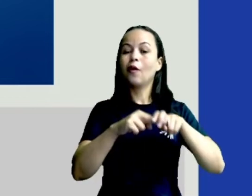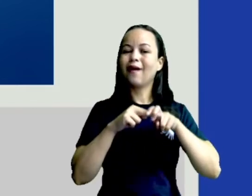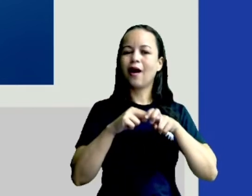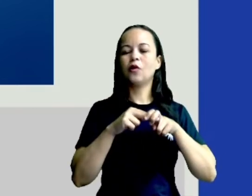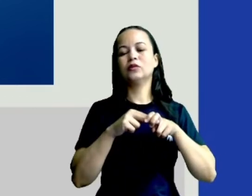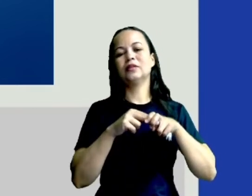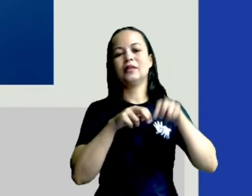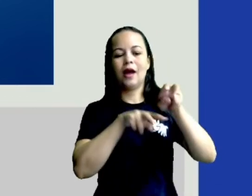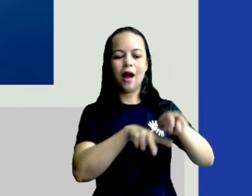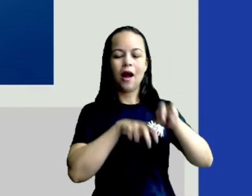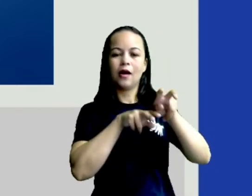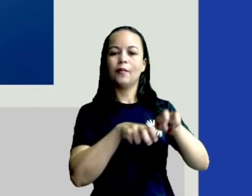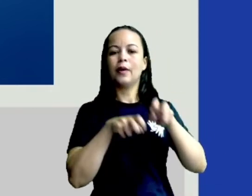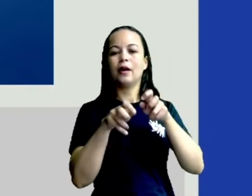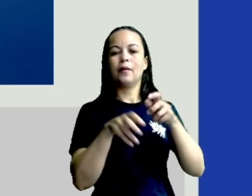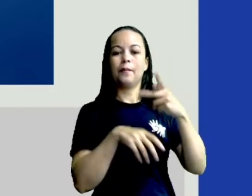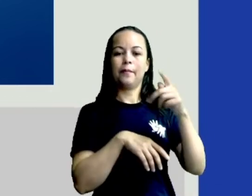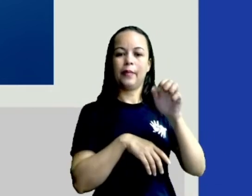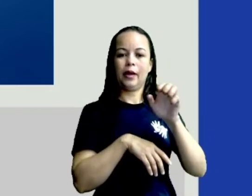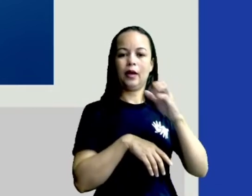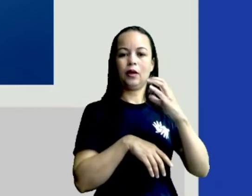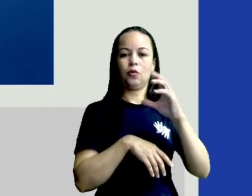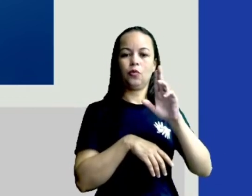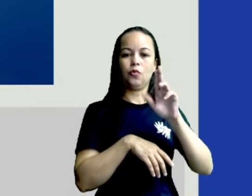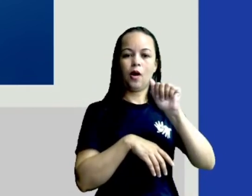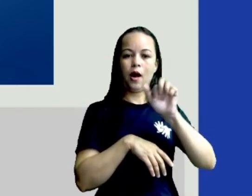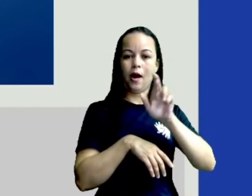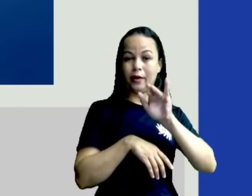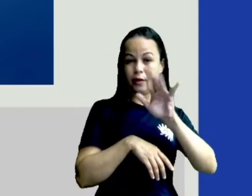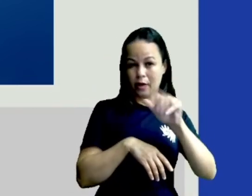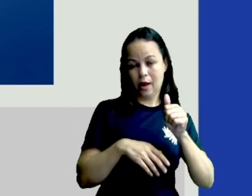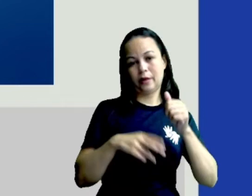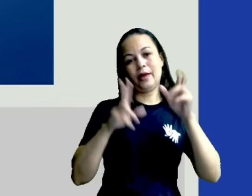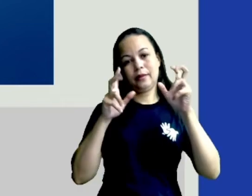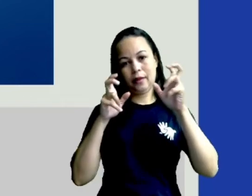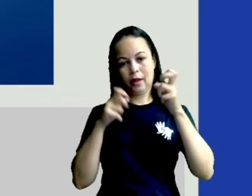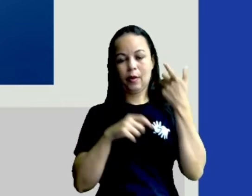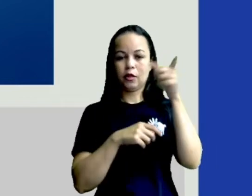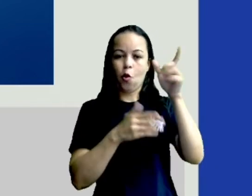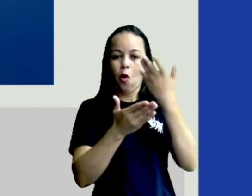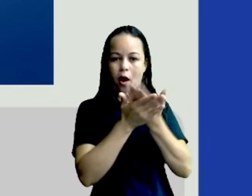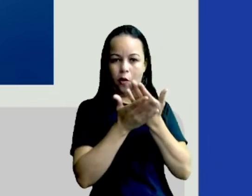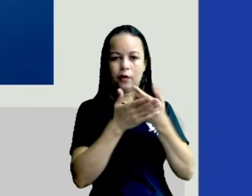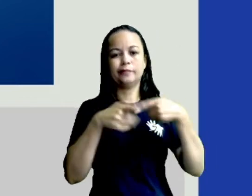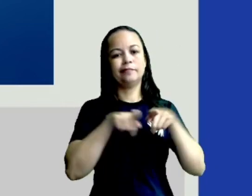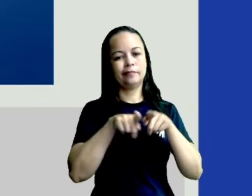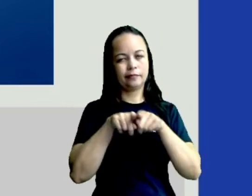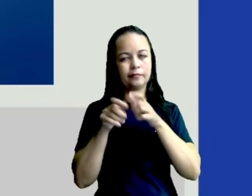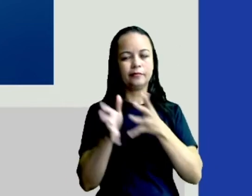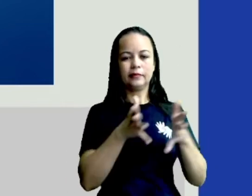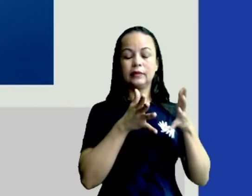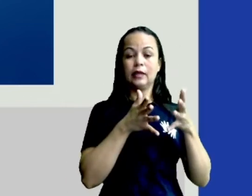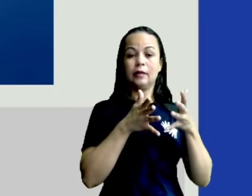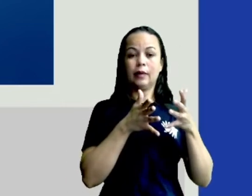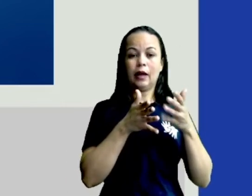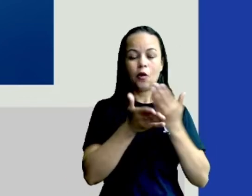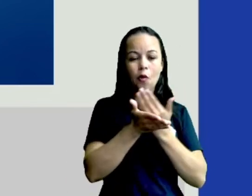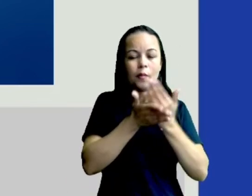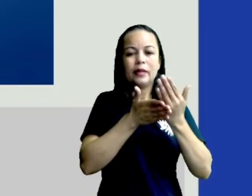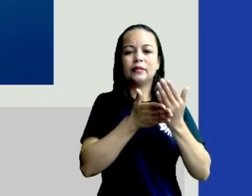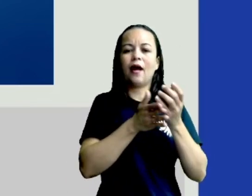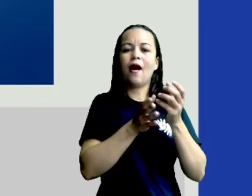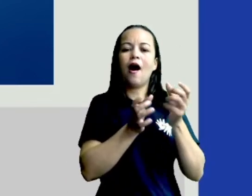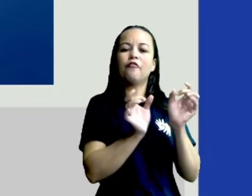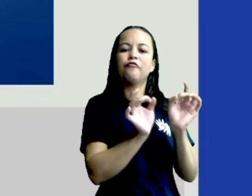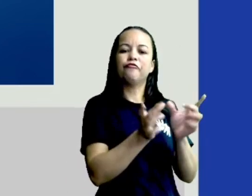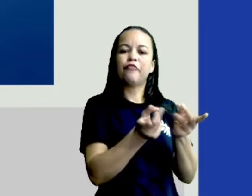temas, inclusive, de outras aulas também, tá? Para comercializar os animais,